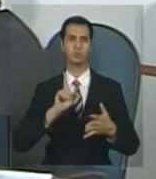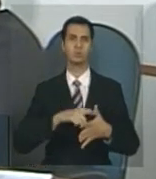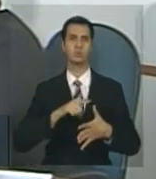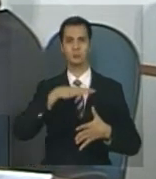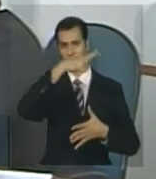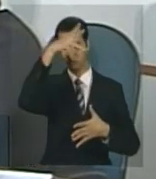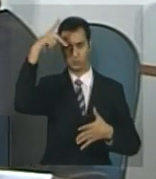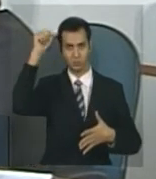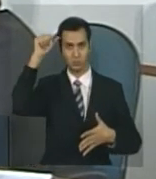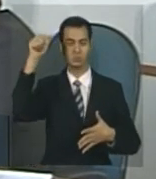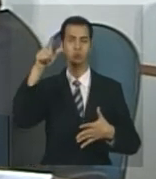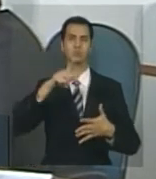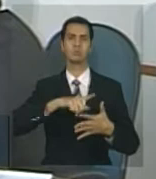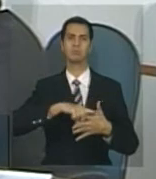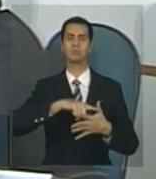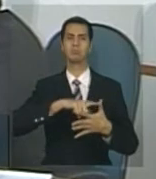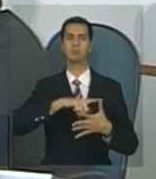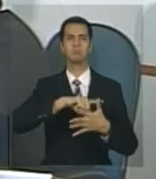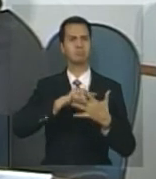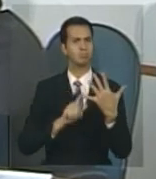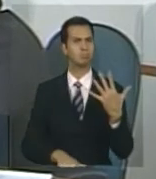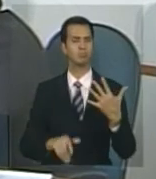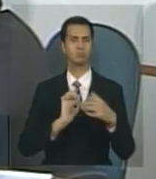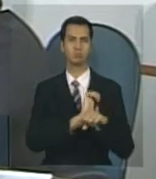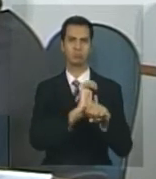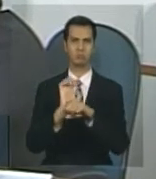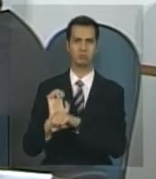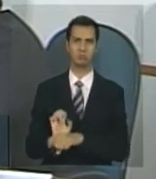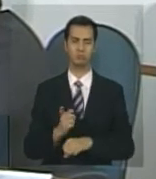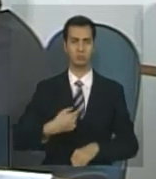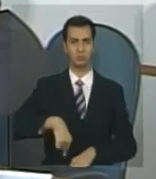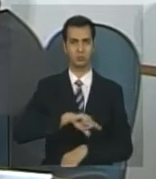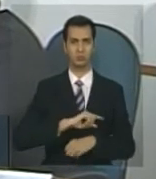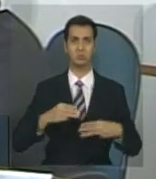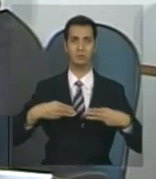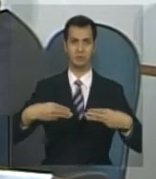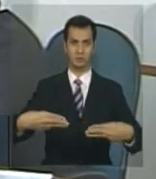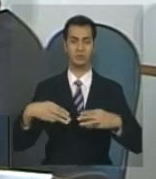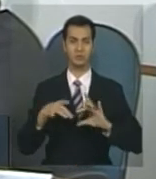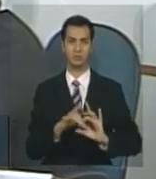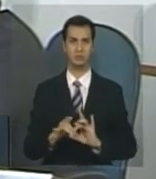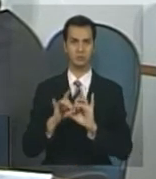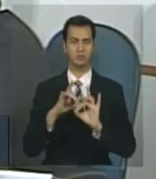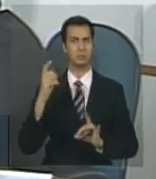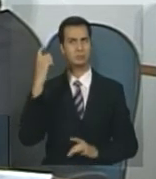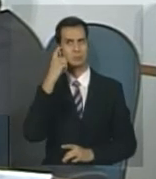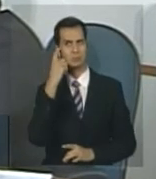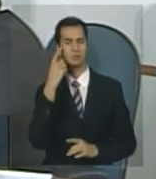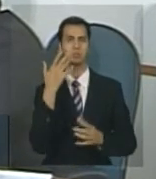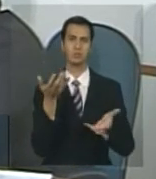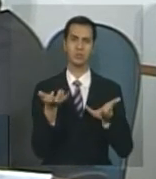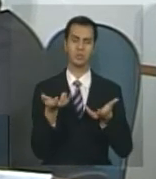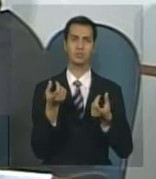Mato Grosso. Houve a opção do Ministério da Integração, em vez de partilhar os recursos com